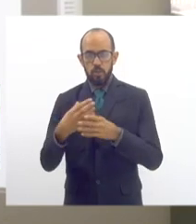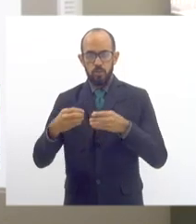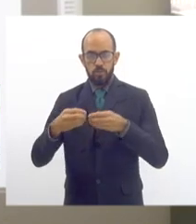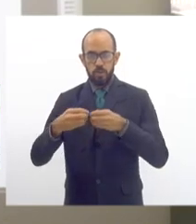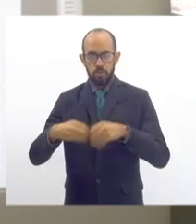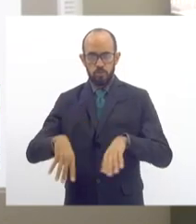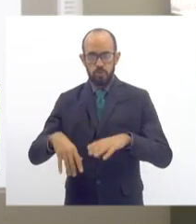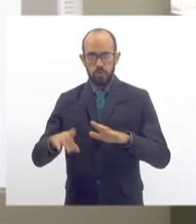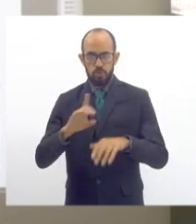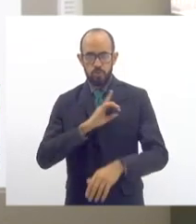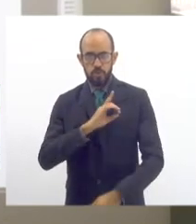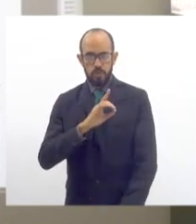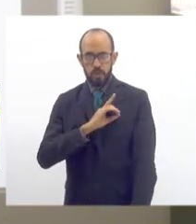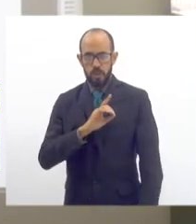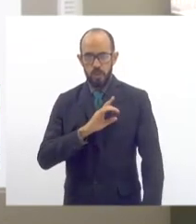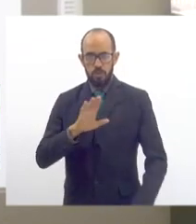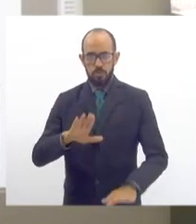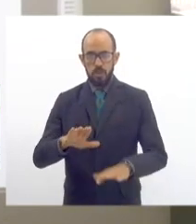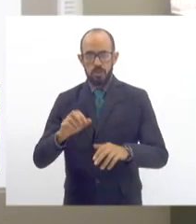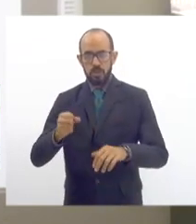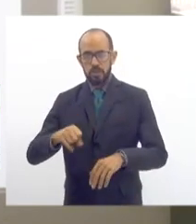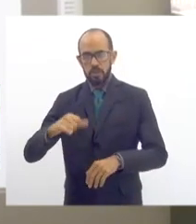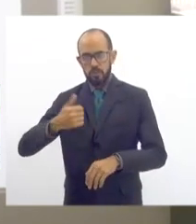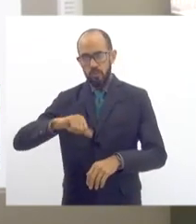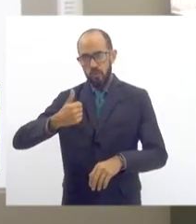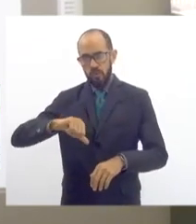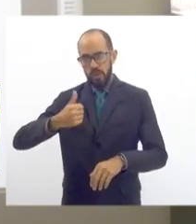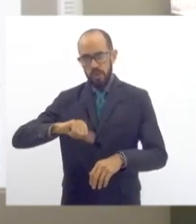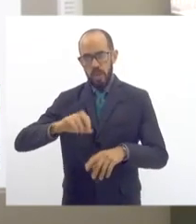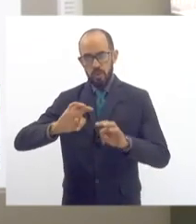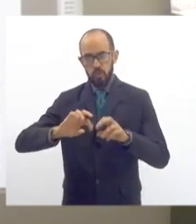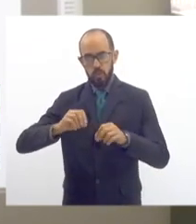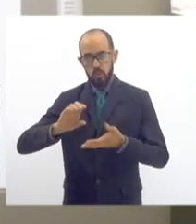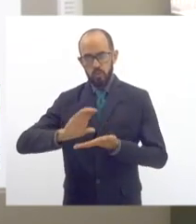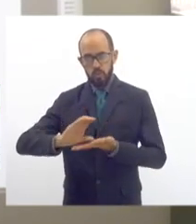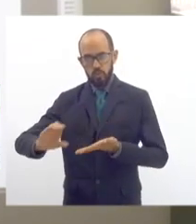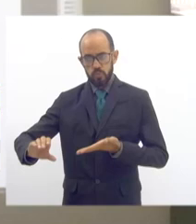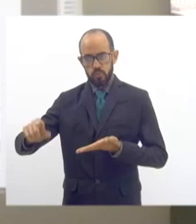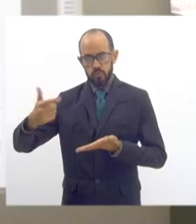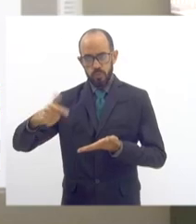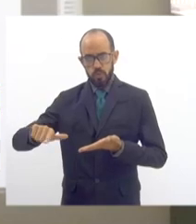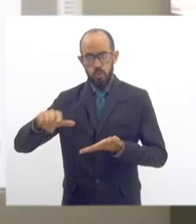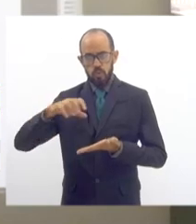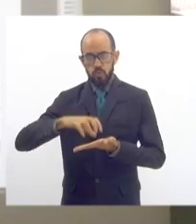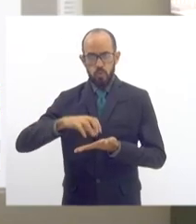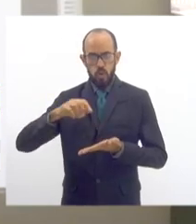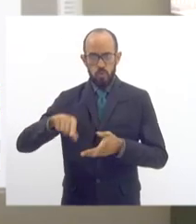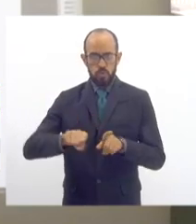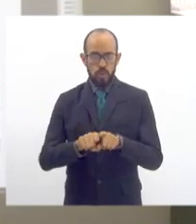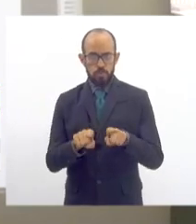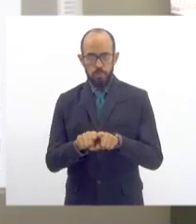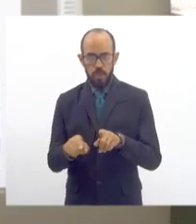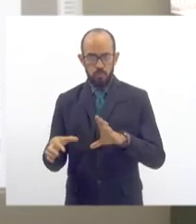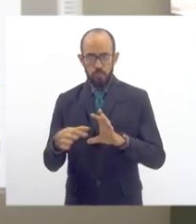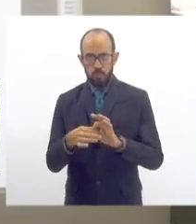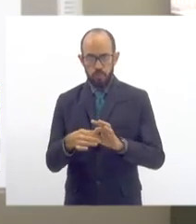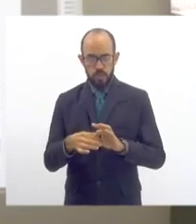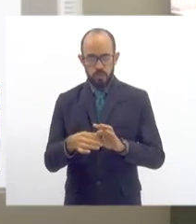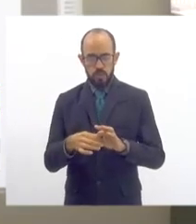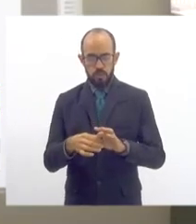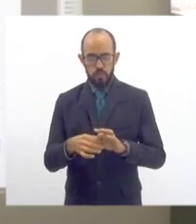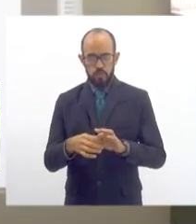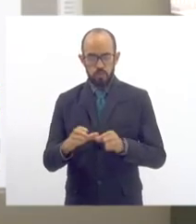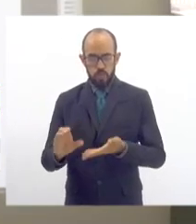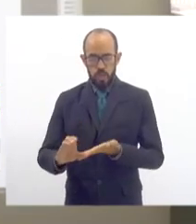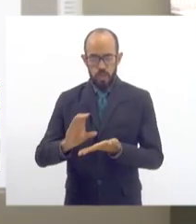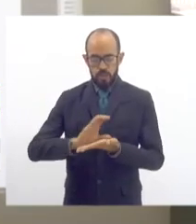para o DETRAN, se a gente for analisar a quantidade de repasses feitos a outros órgãos e a desvinculação de receita estadual, a